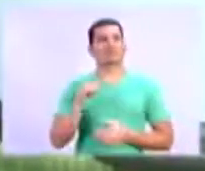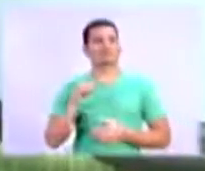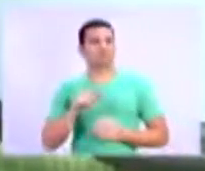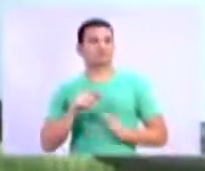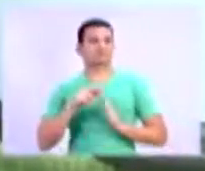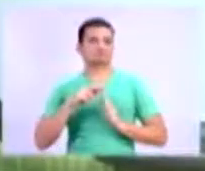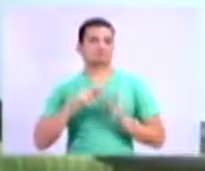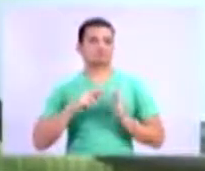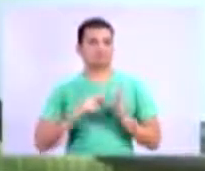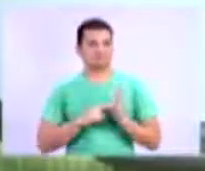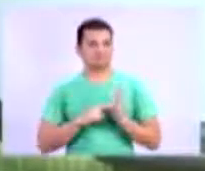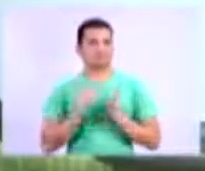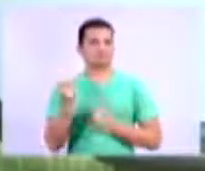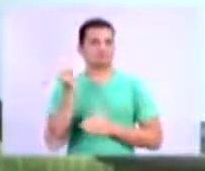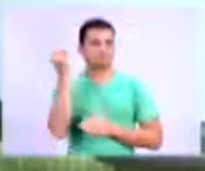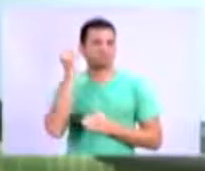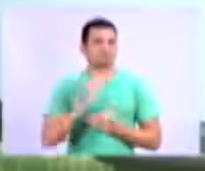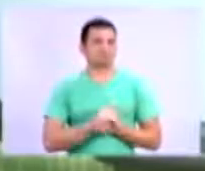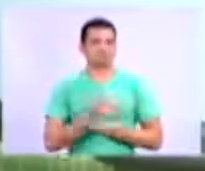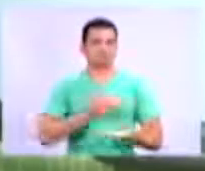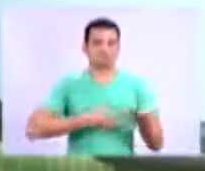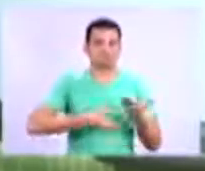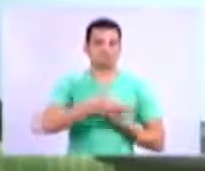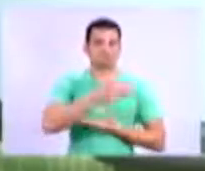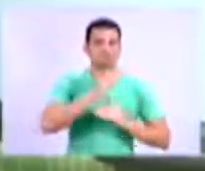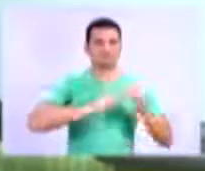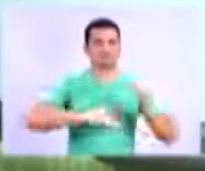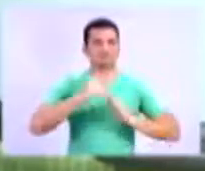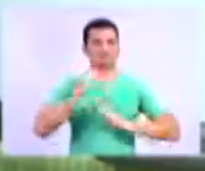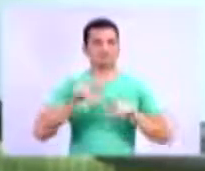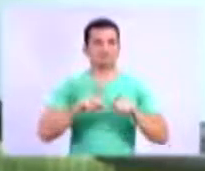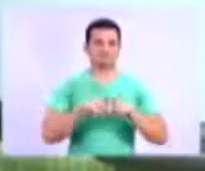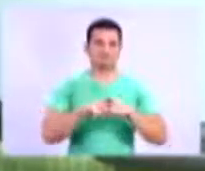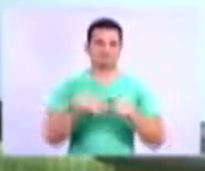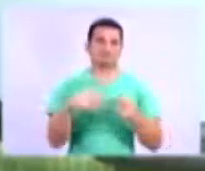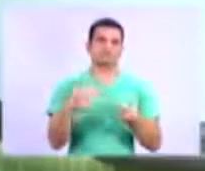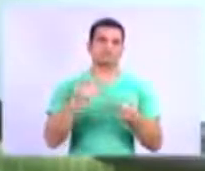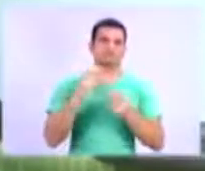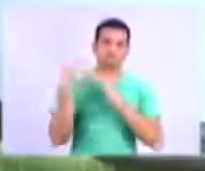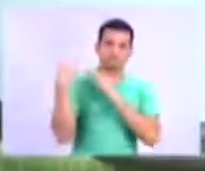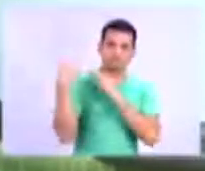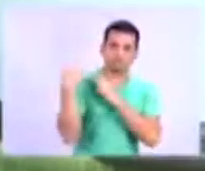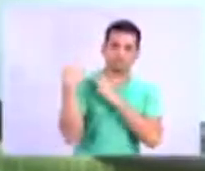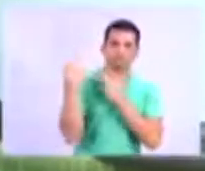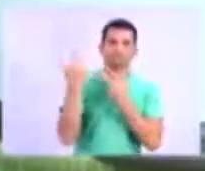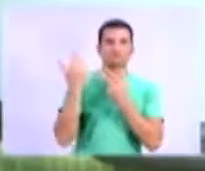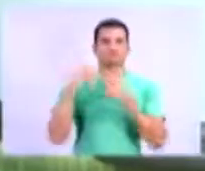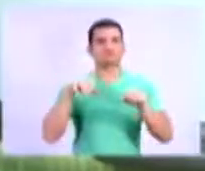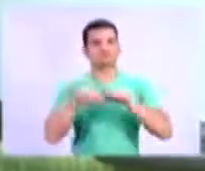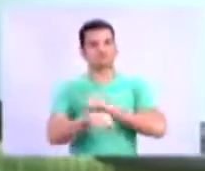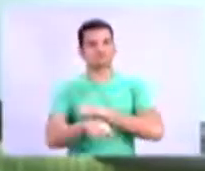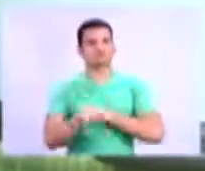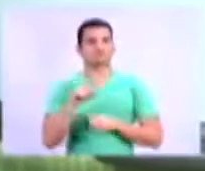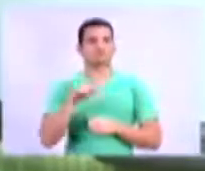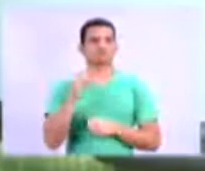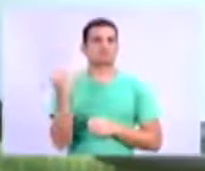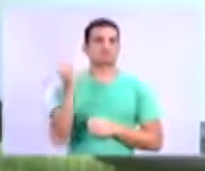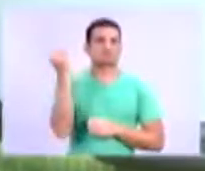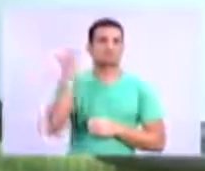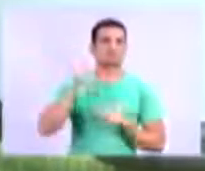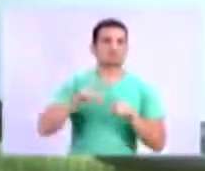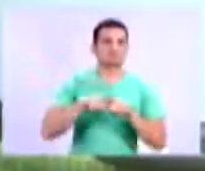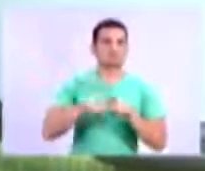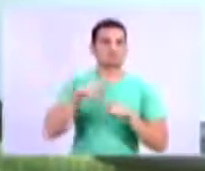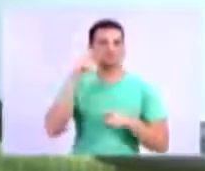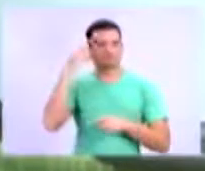importante. Nas relações profissionais também, além da responsabilidade, da formação, é importante a gente estar refletindo